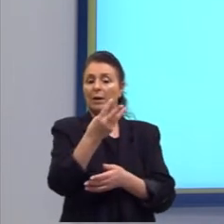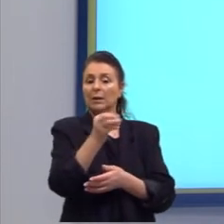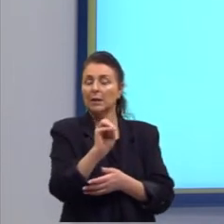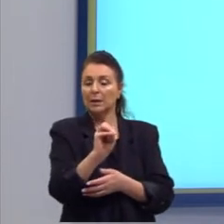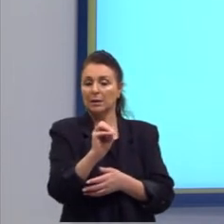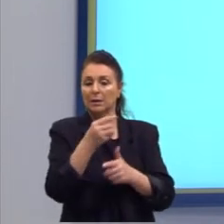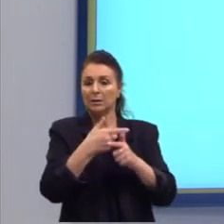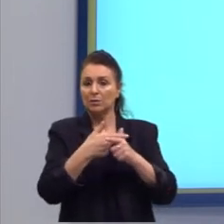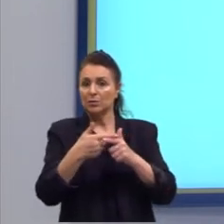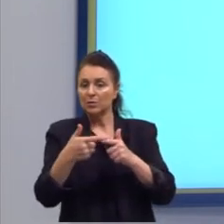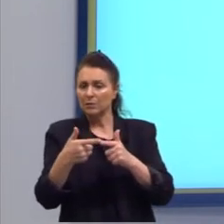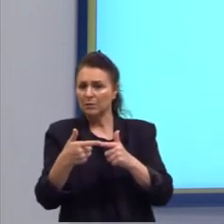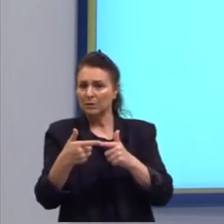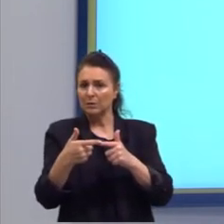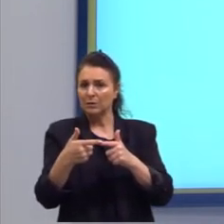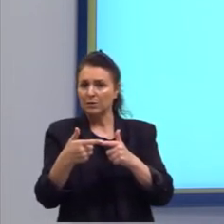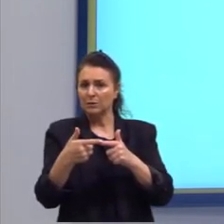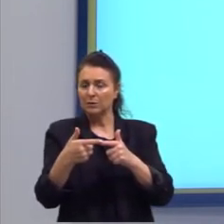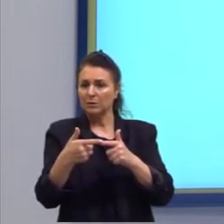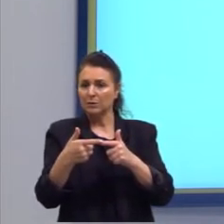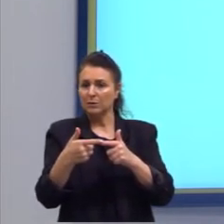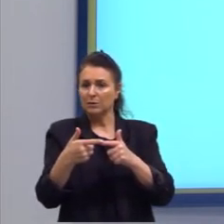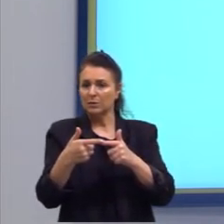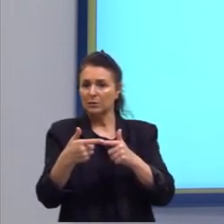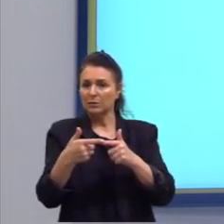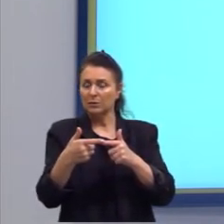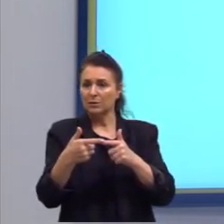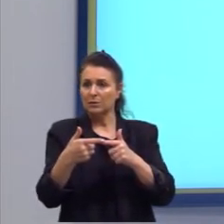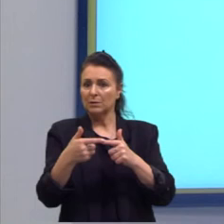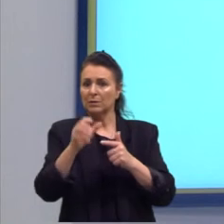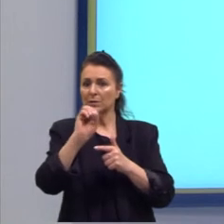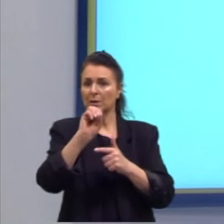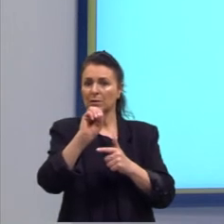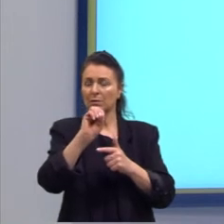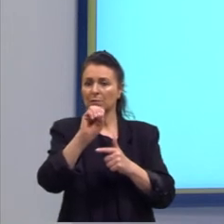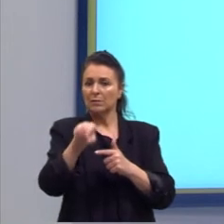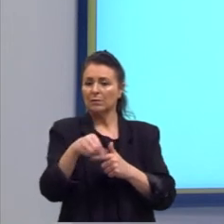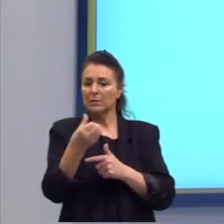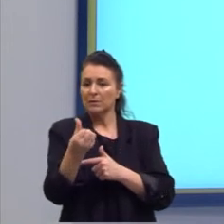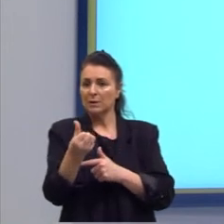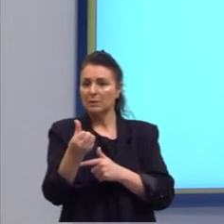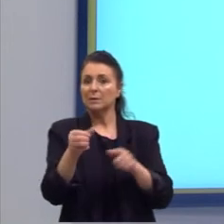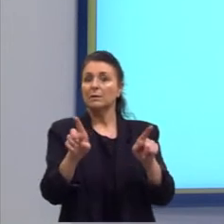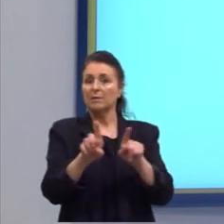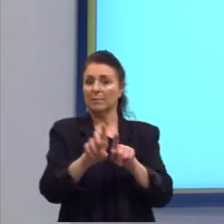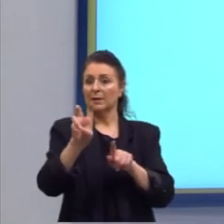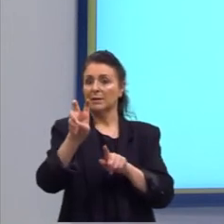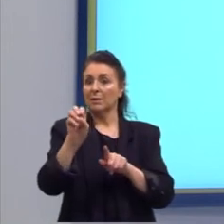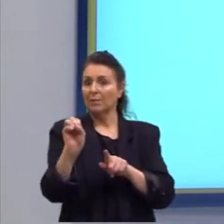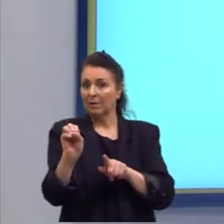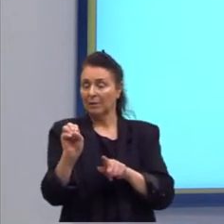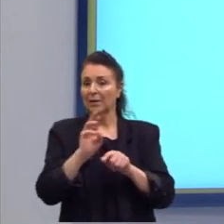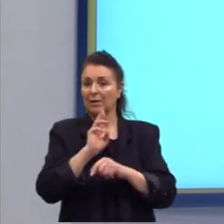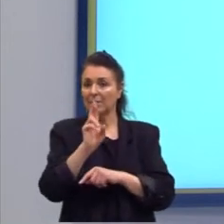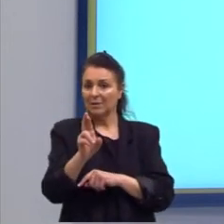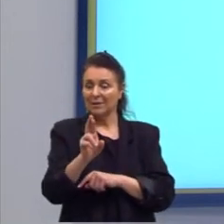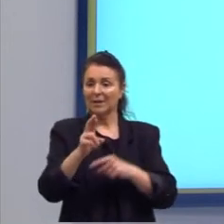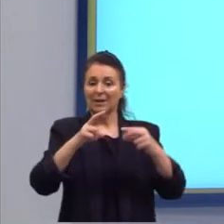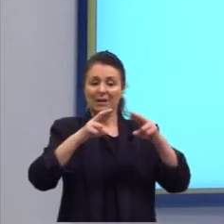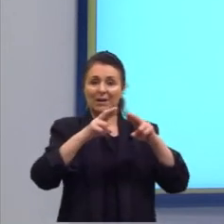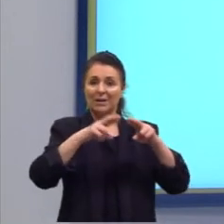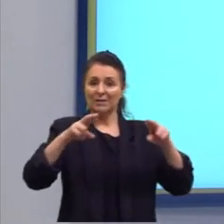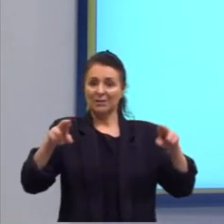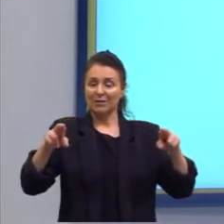30 dividido vem até aqui né acha aqui 0,6 também dá 50 Esse é o que a gente chama de